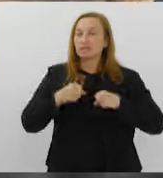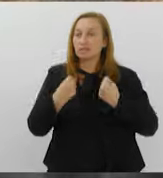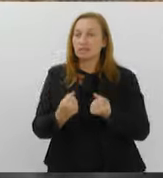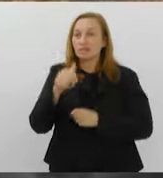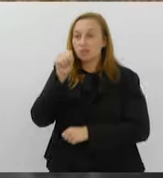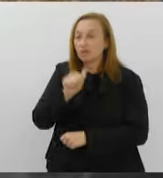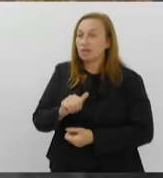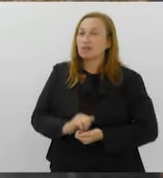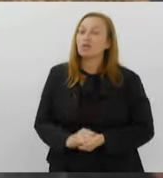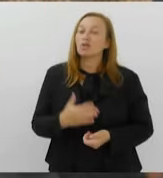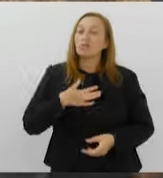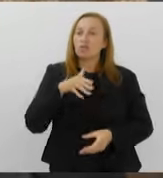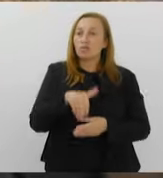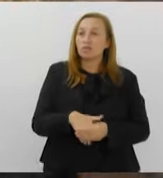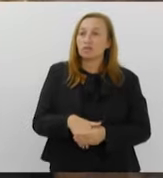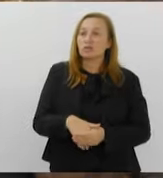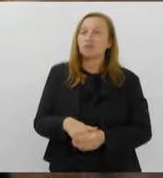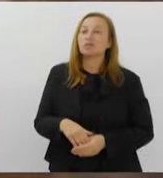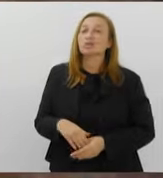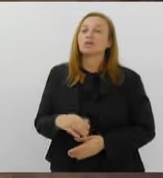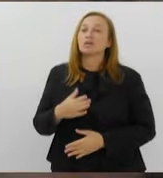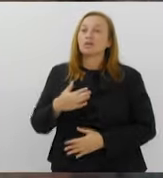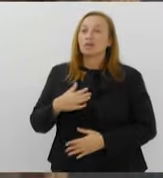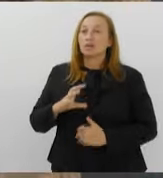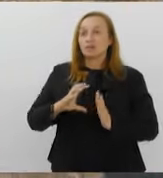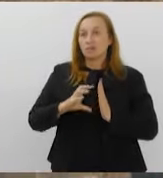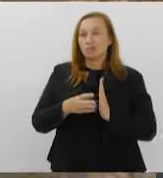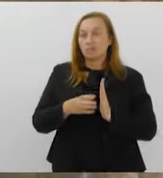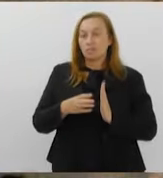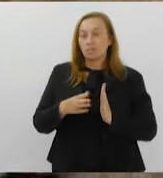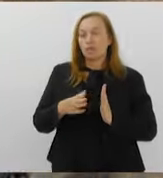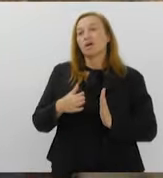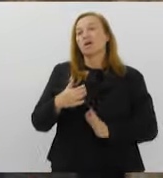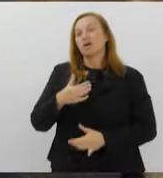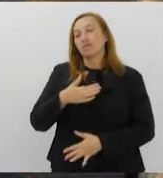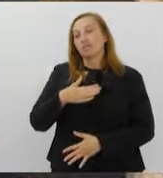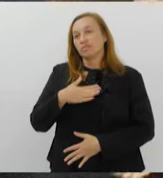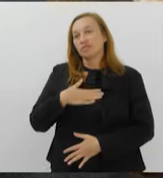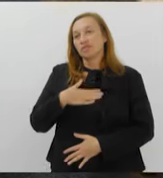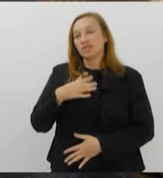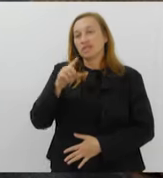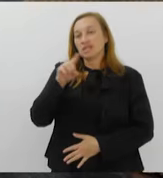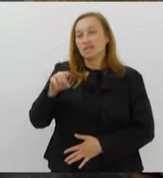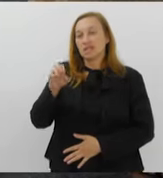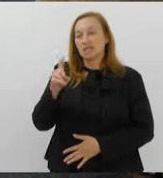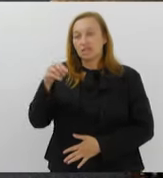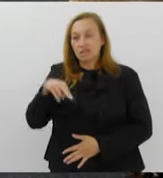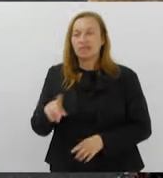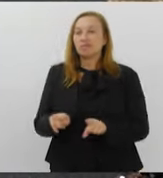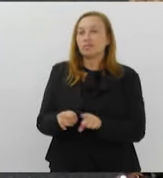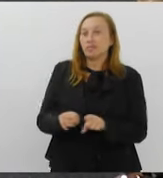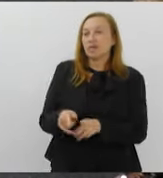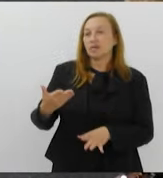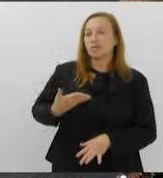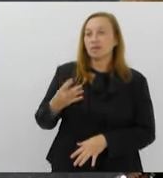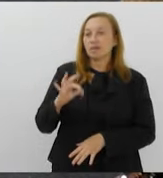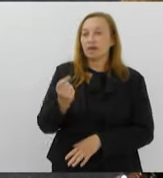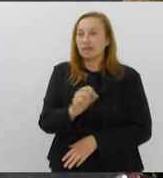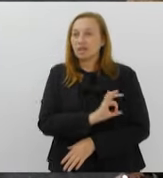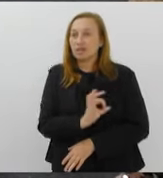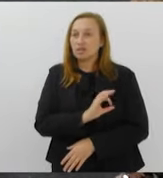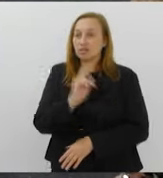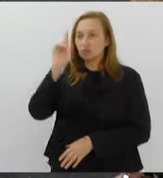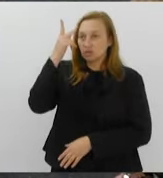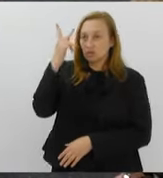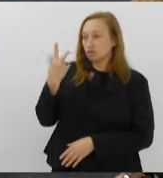mulheres. Meu voto vai para minha colega de bancada, deputada Zeidan, e para a companheira Marta Rocha, em função do histórico